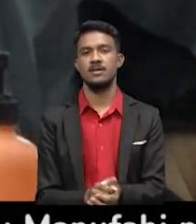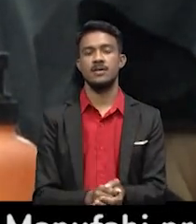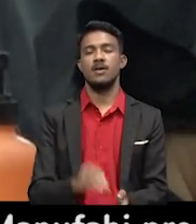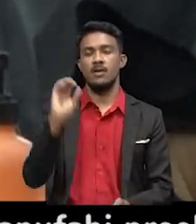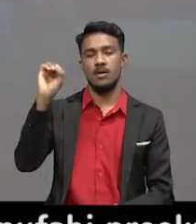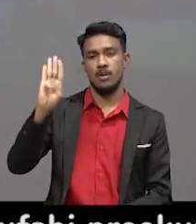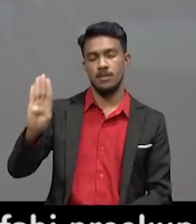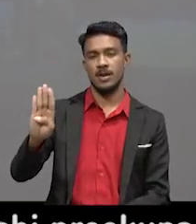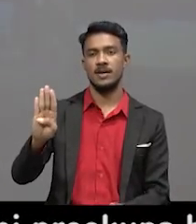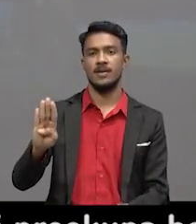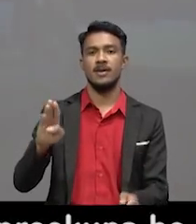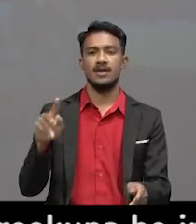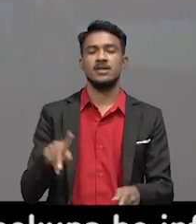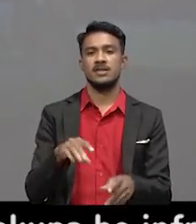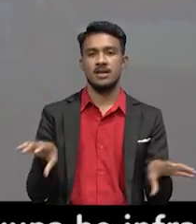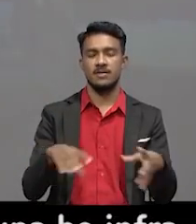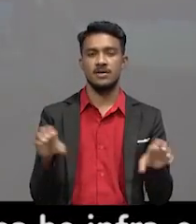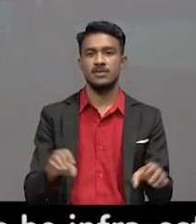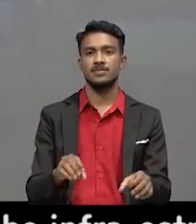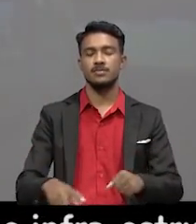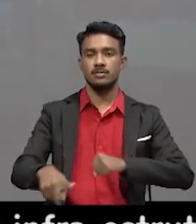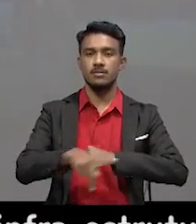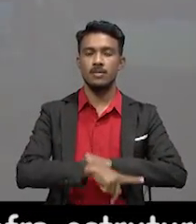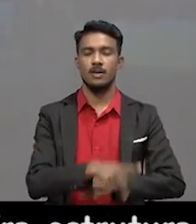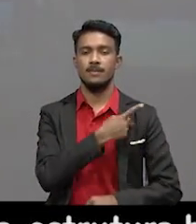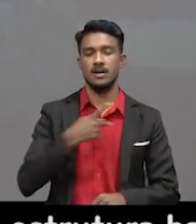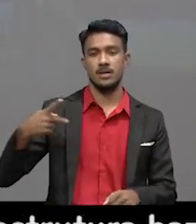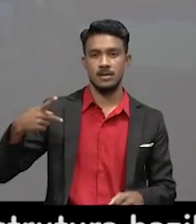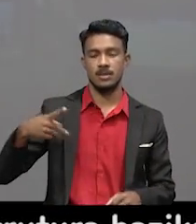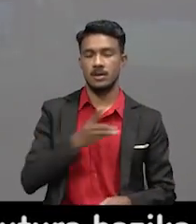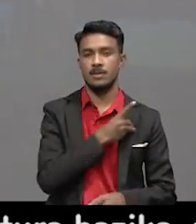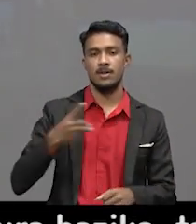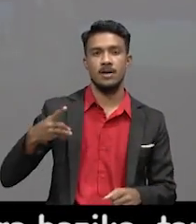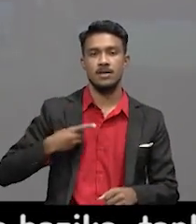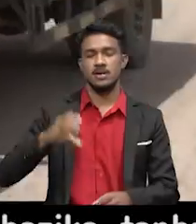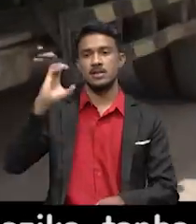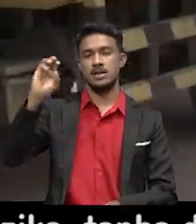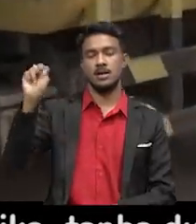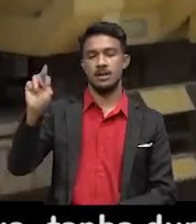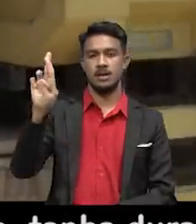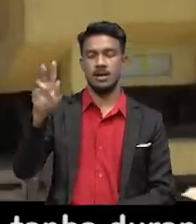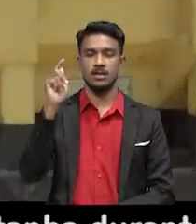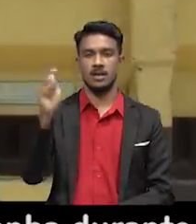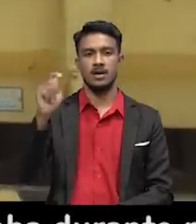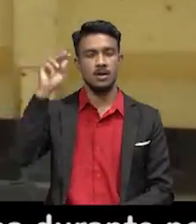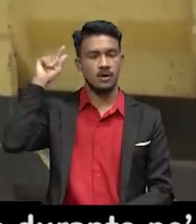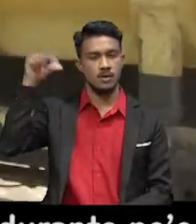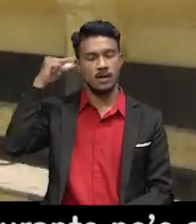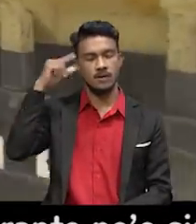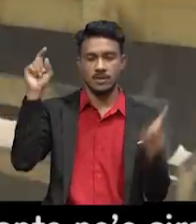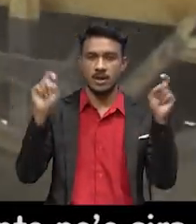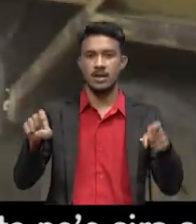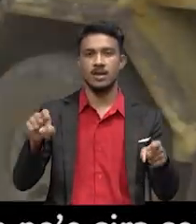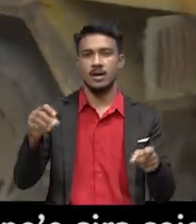serviço. Unemos deputada bancada CNRT, Maria Fernanda Laiha Teten, governo precisa de manutenção da estrada